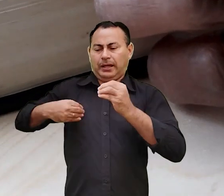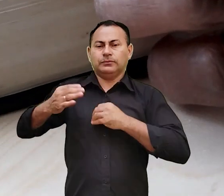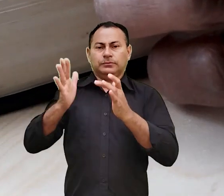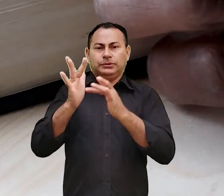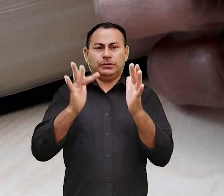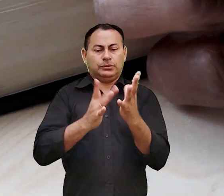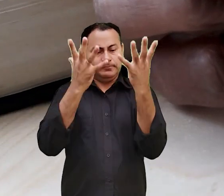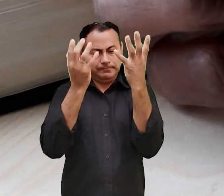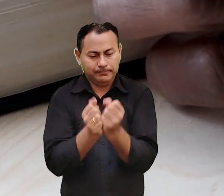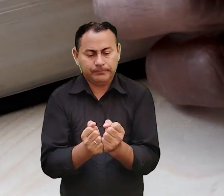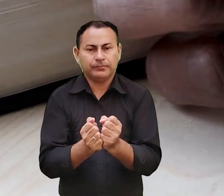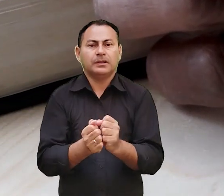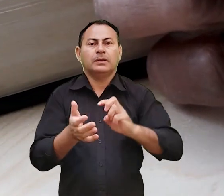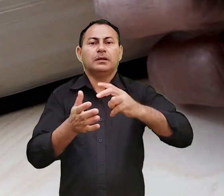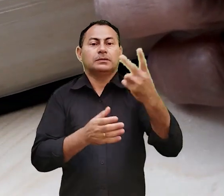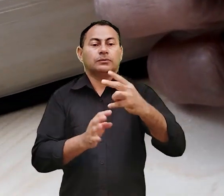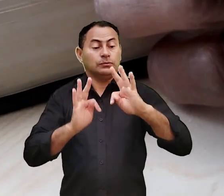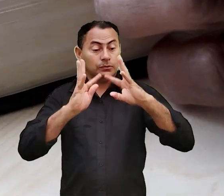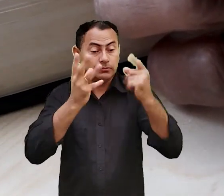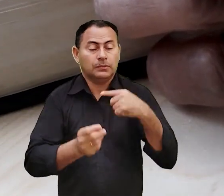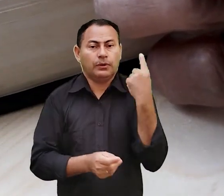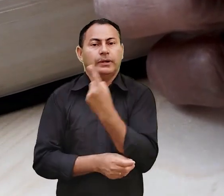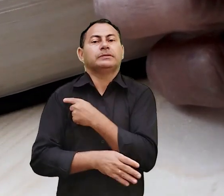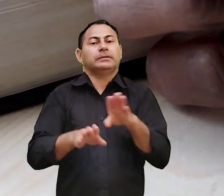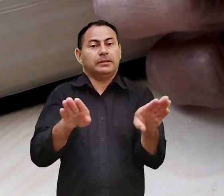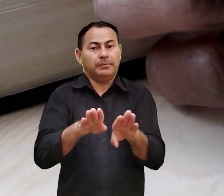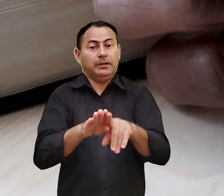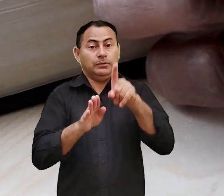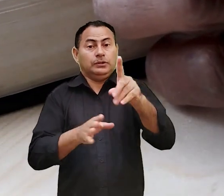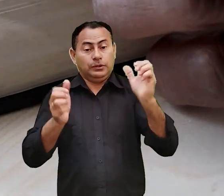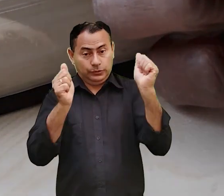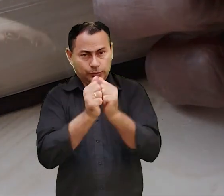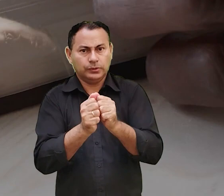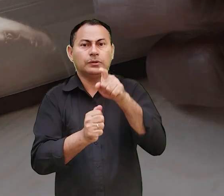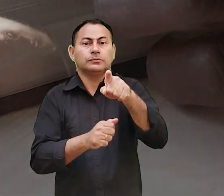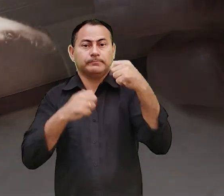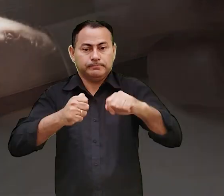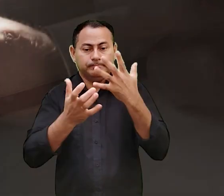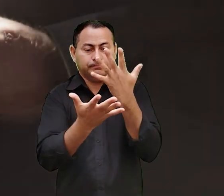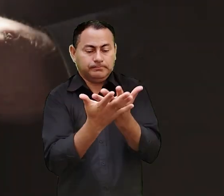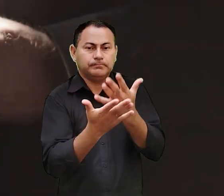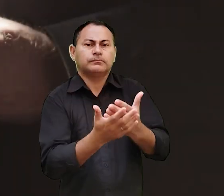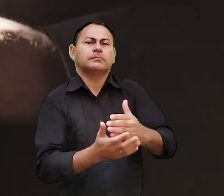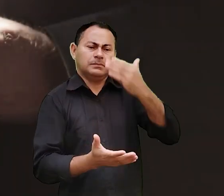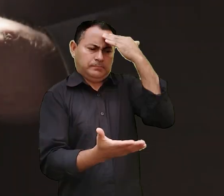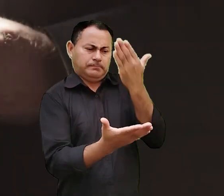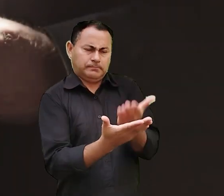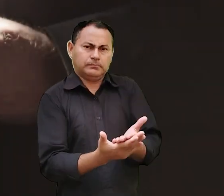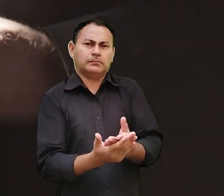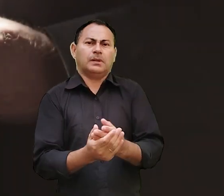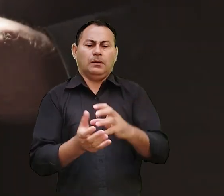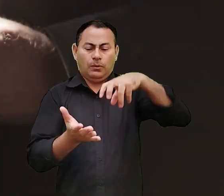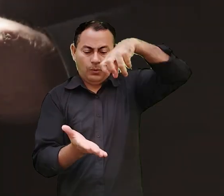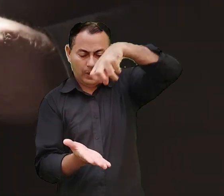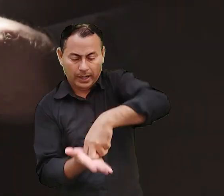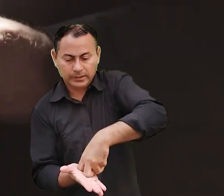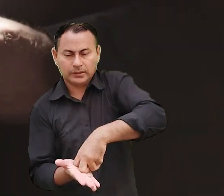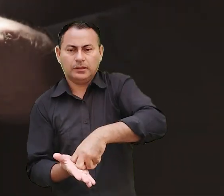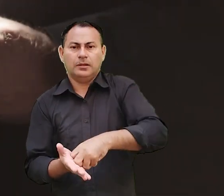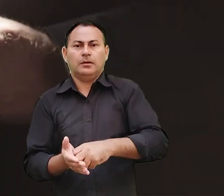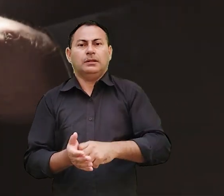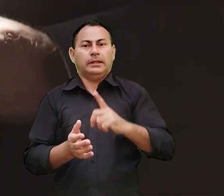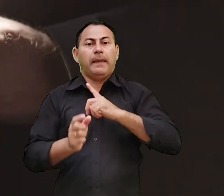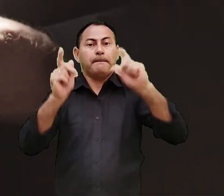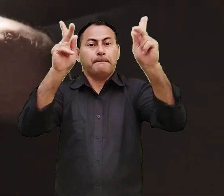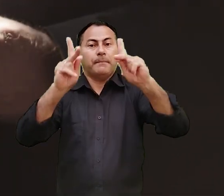nós. Este segundo todos nós incluiu você, e você precisa confessar isso. O castigo que você deve receber para